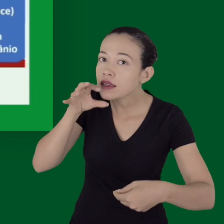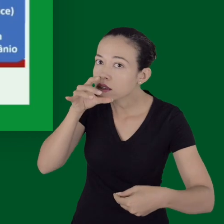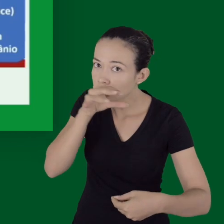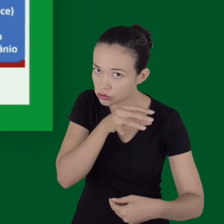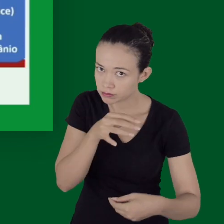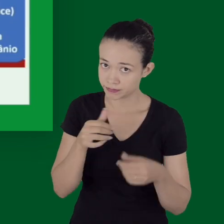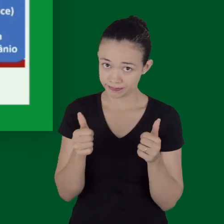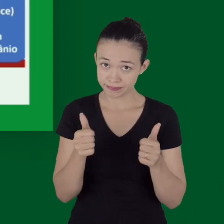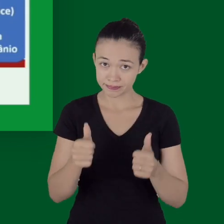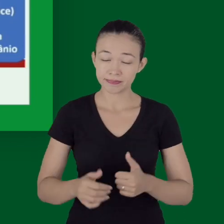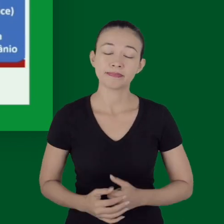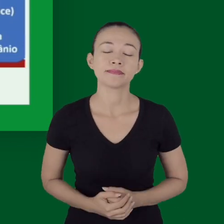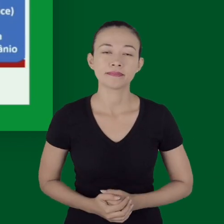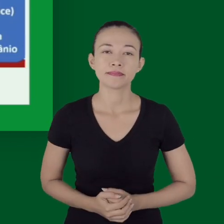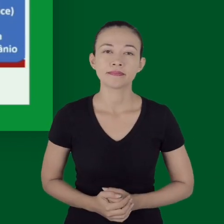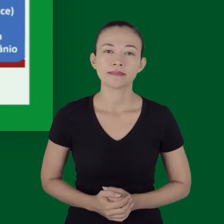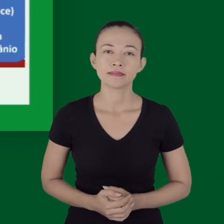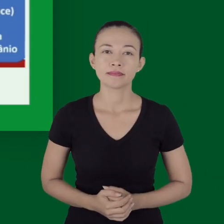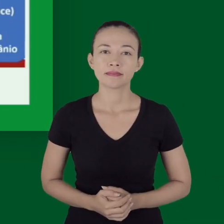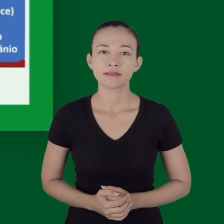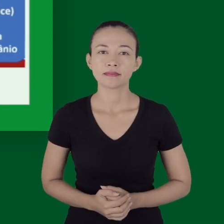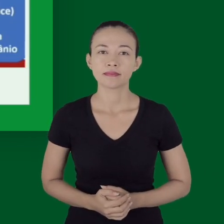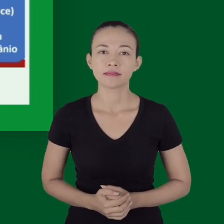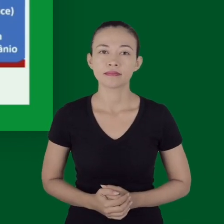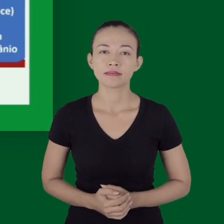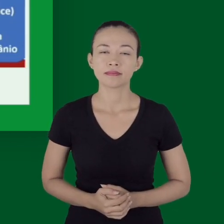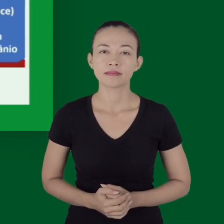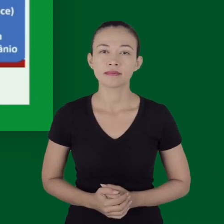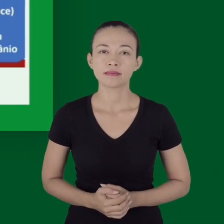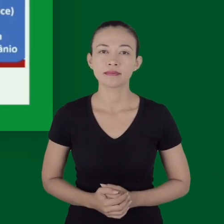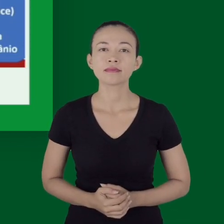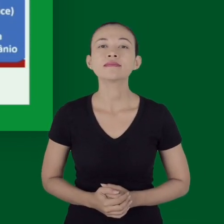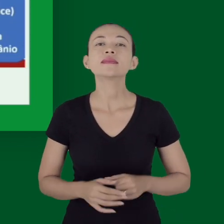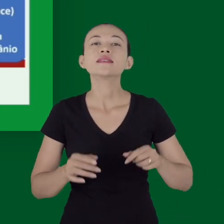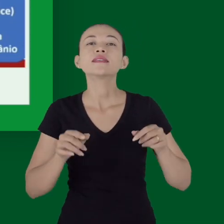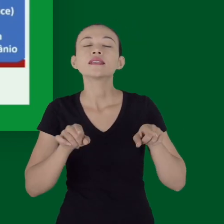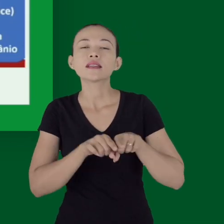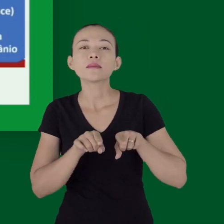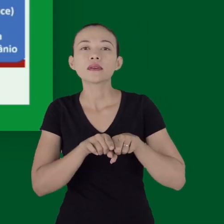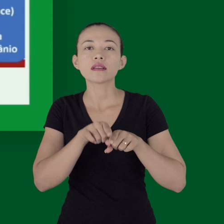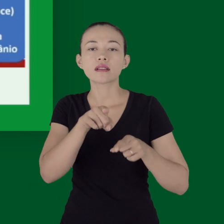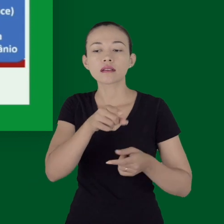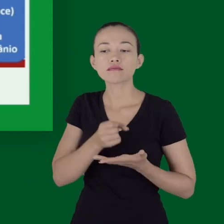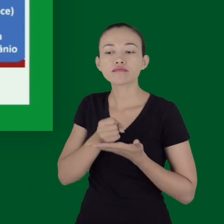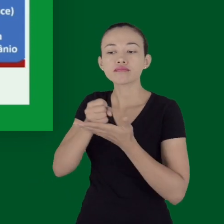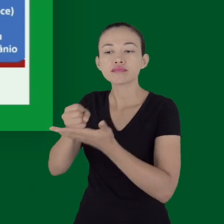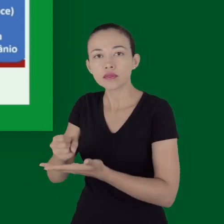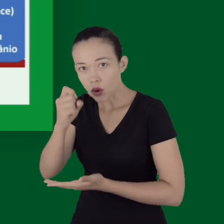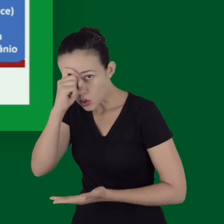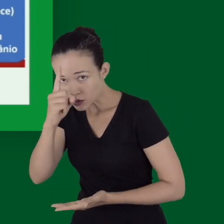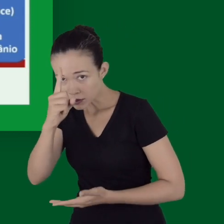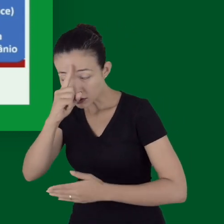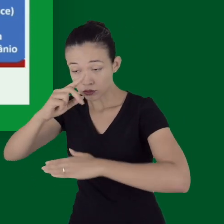ser tratado que nem o grau 3, né? Internação em UTI por 48 a 96 horas, com as mesmas